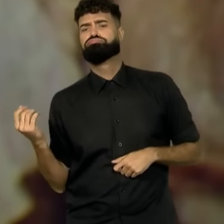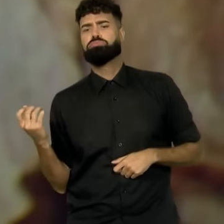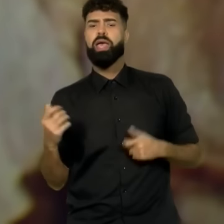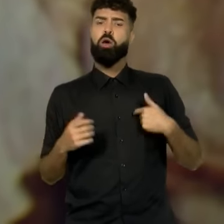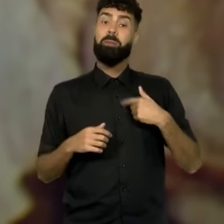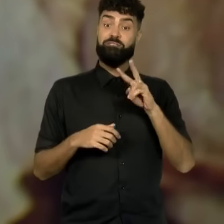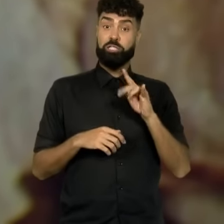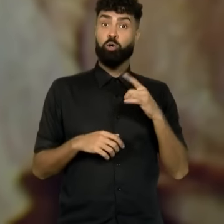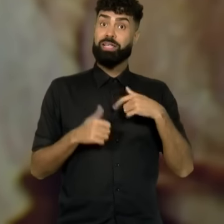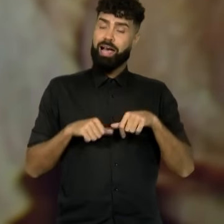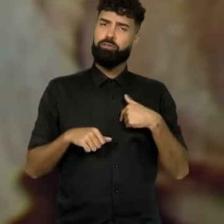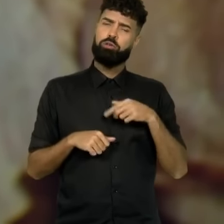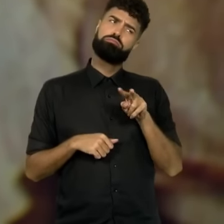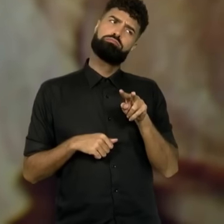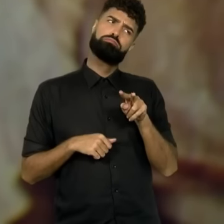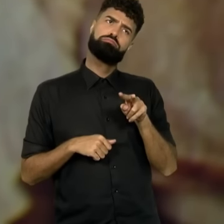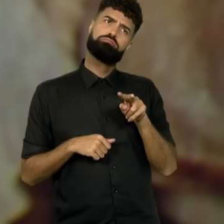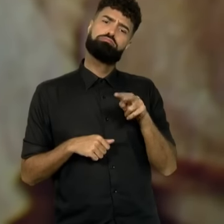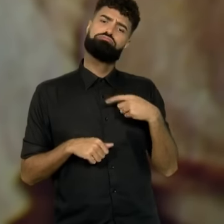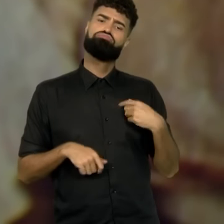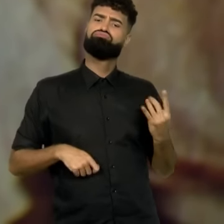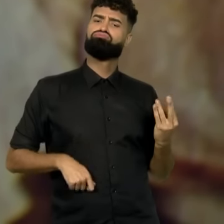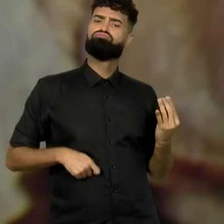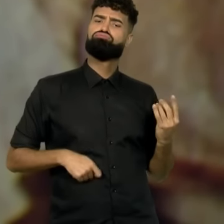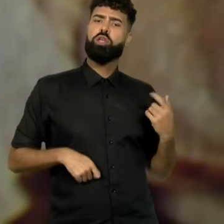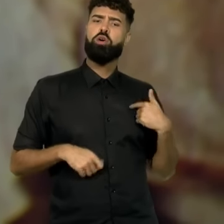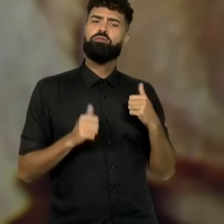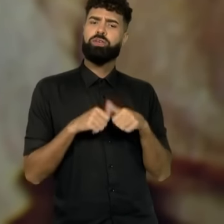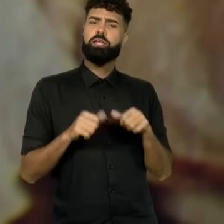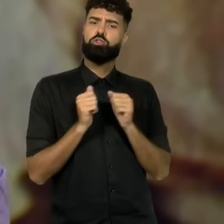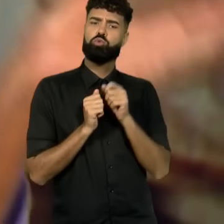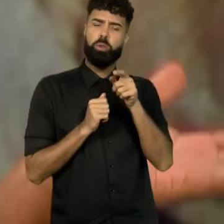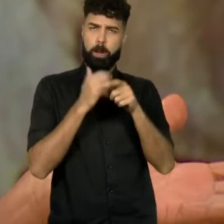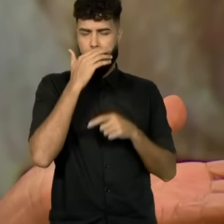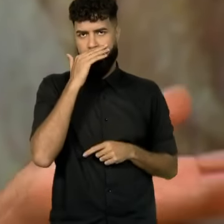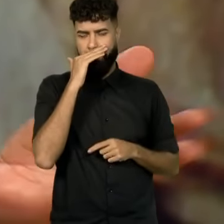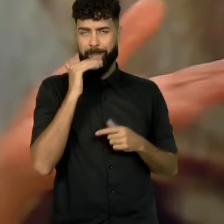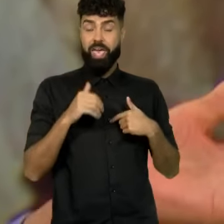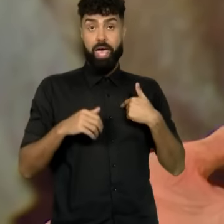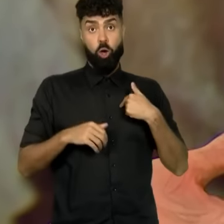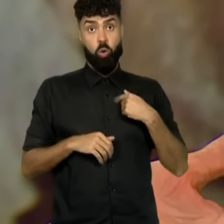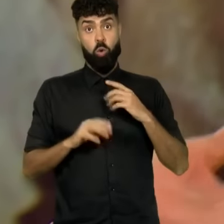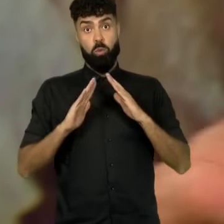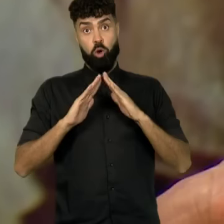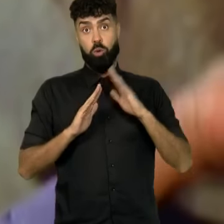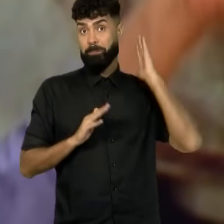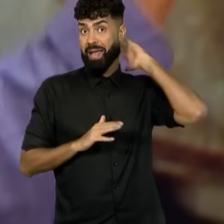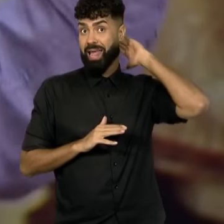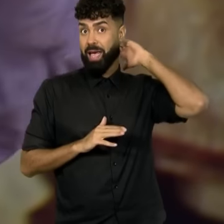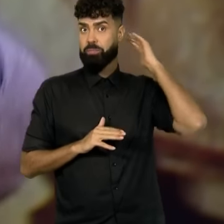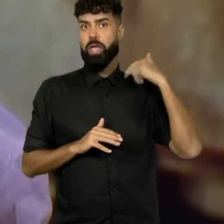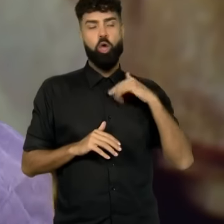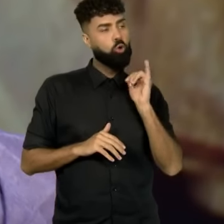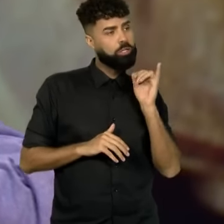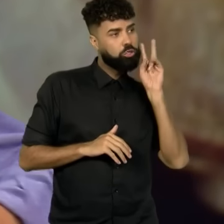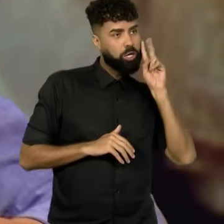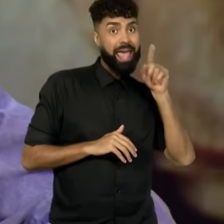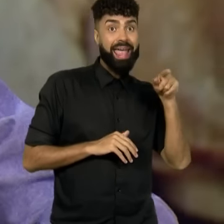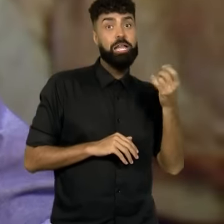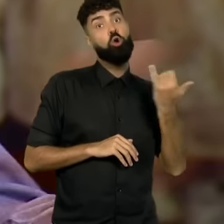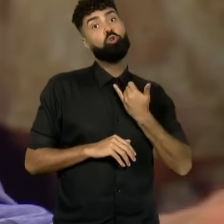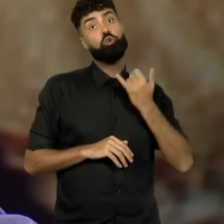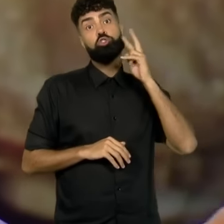dele. E aí, eu sou paraense, eu comecei a contar histórias do Pará para ele, e ele começou a contar histórias da Bahia para mim. Ele